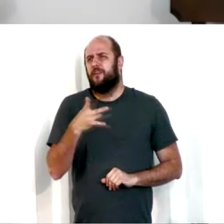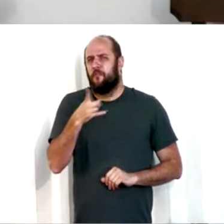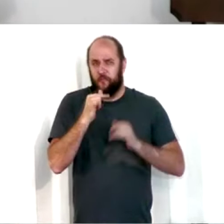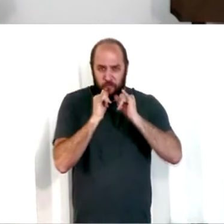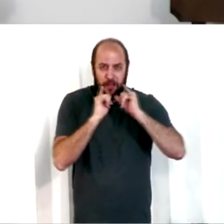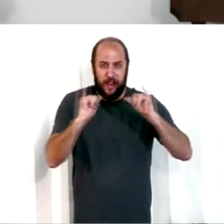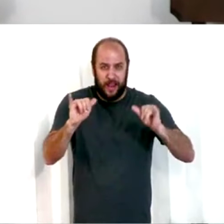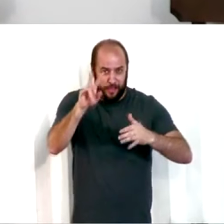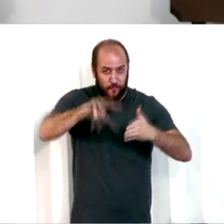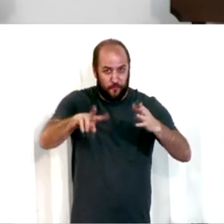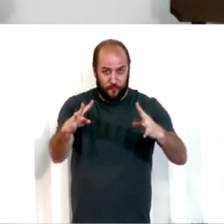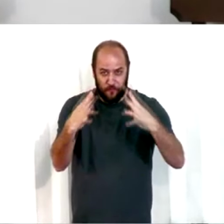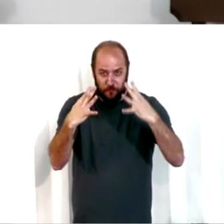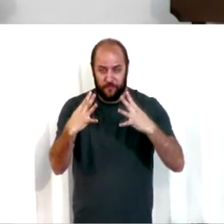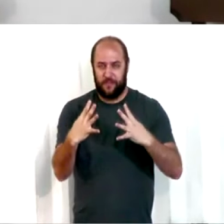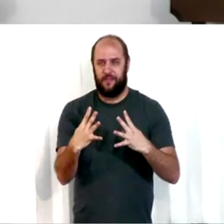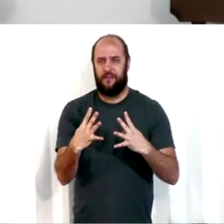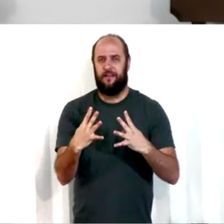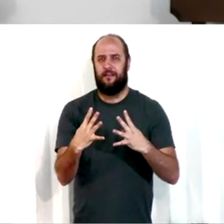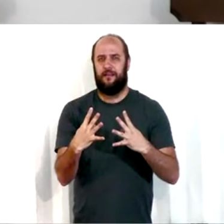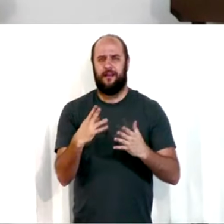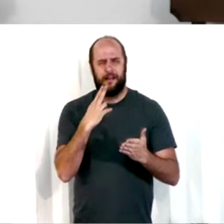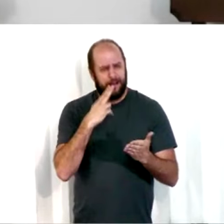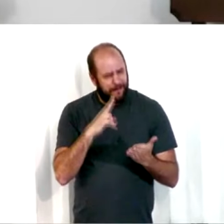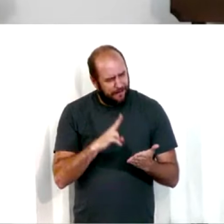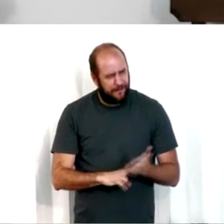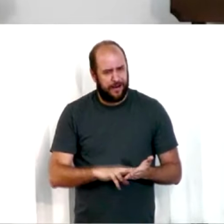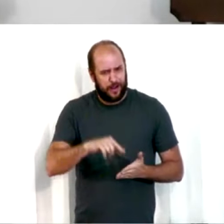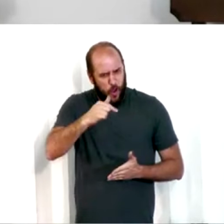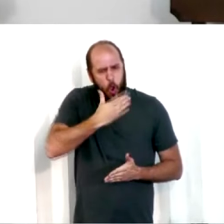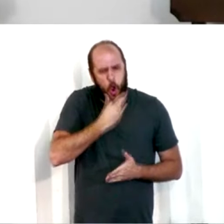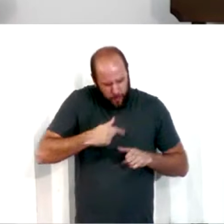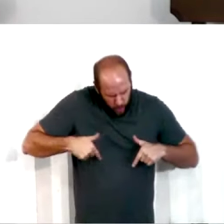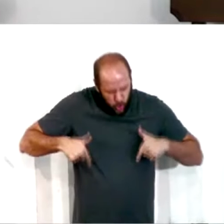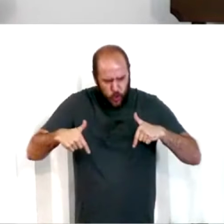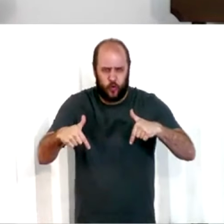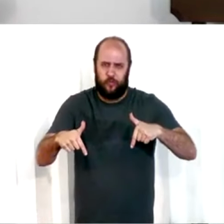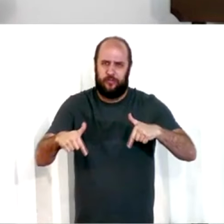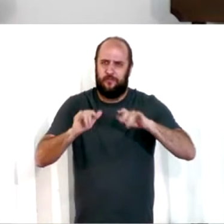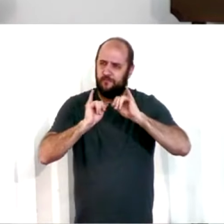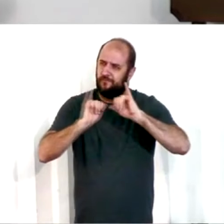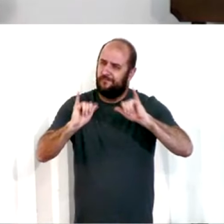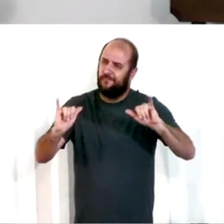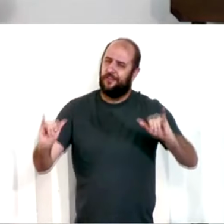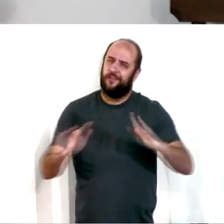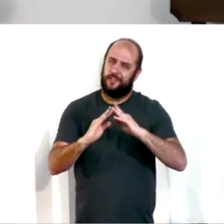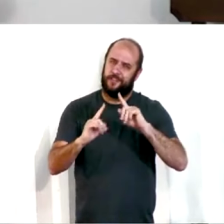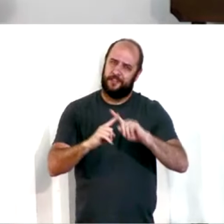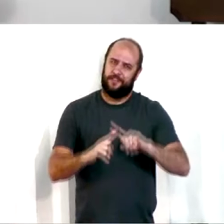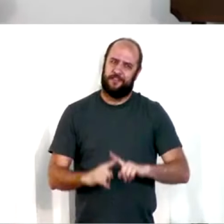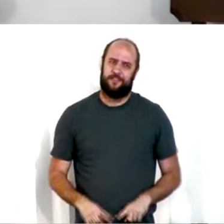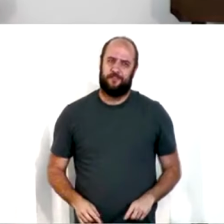ouvissem então a leitura desta carta, da carta deste guerreiro aos seus amados filhos. Diz assim: